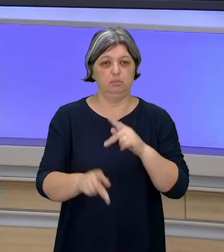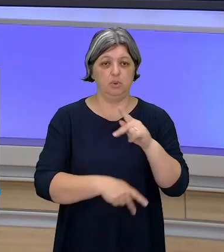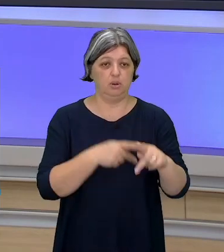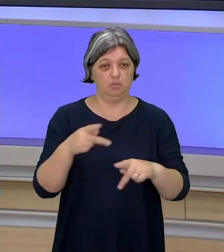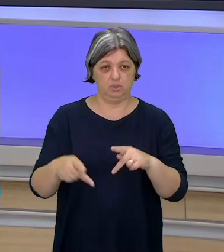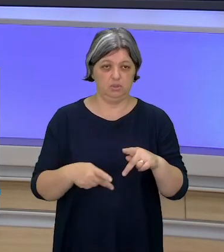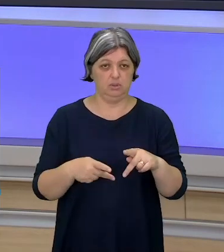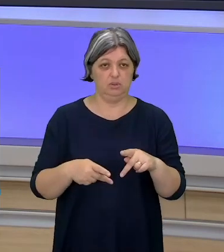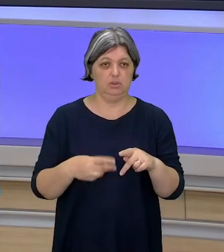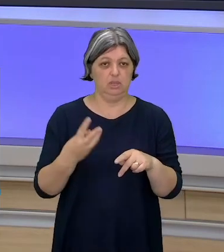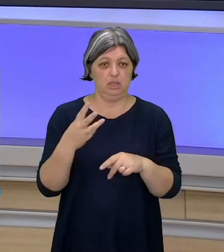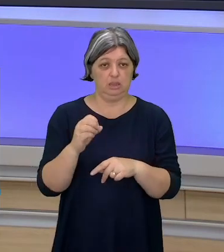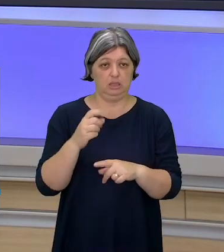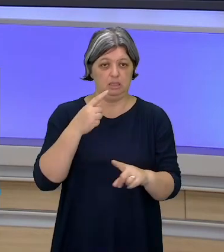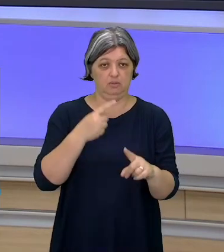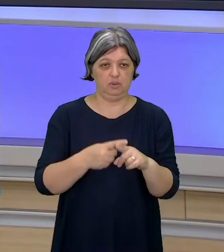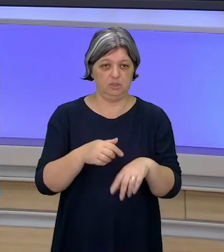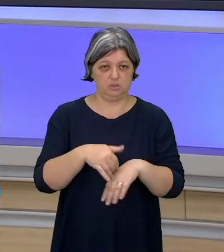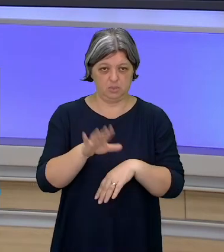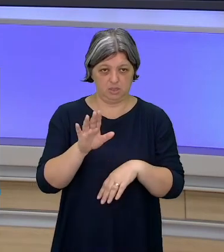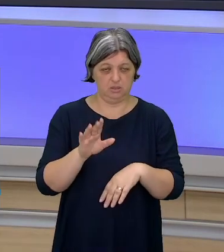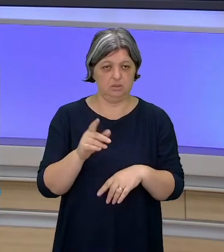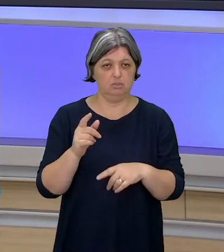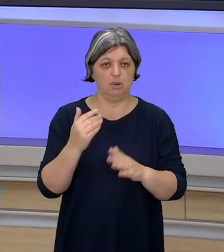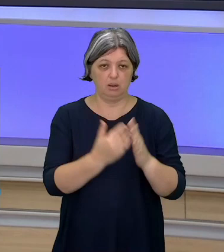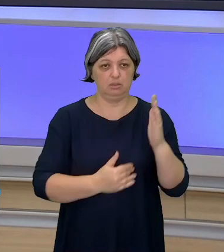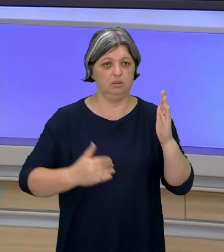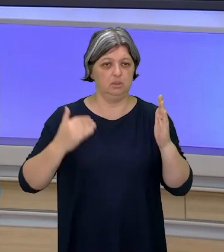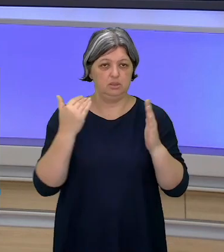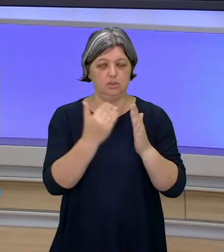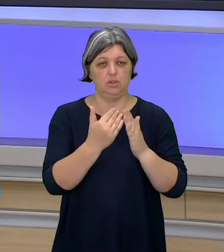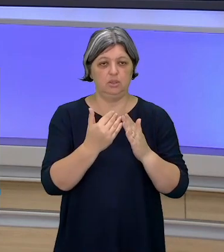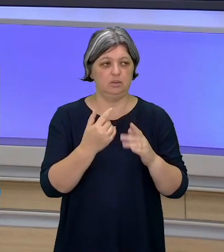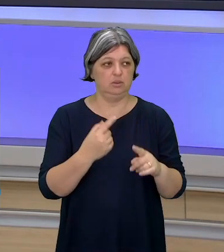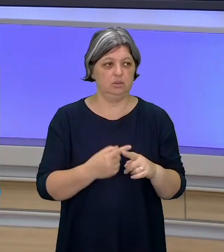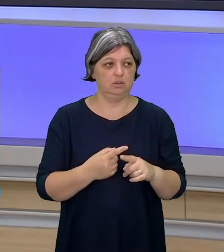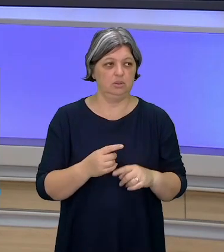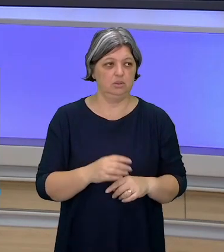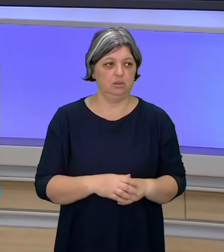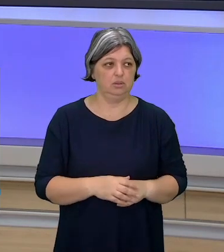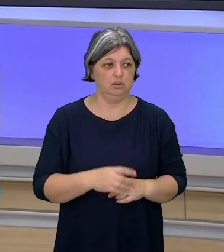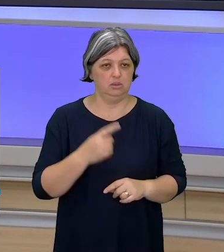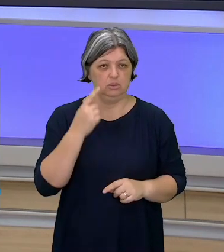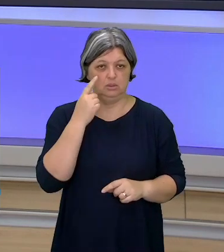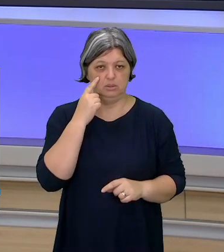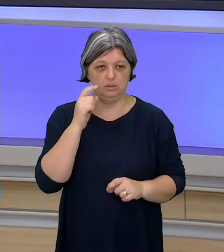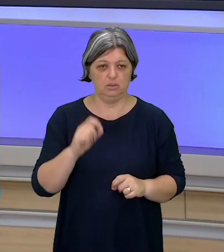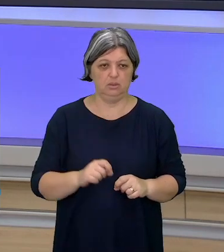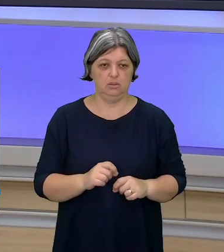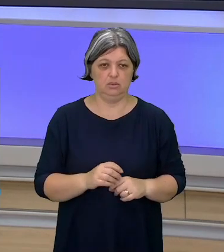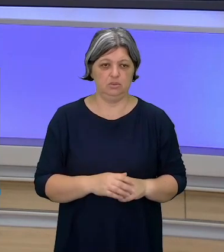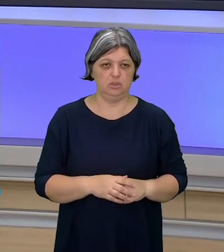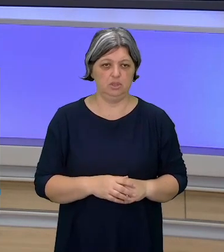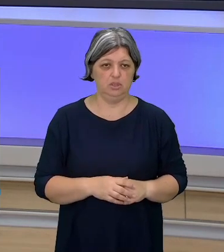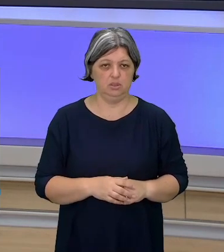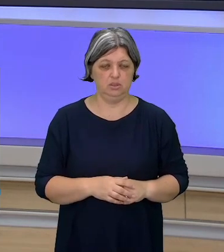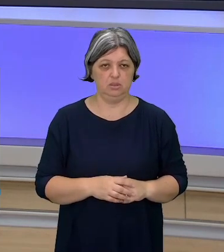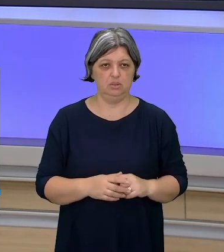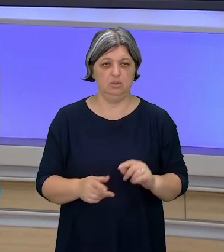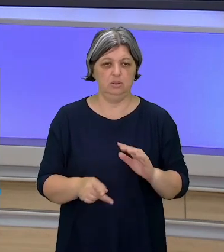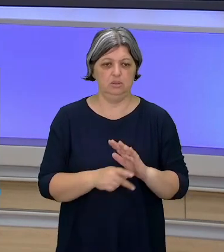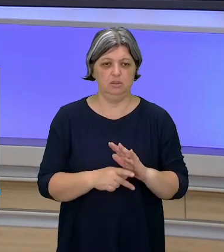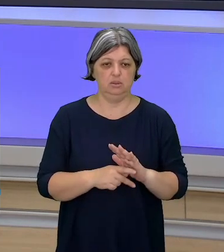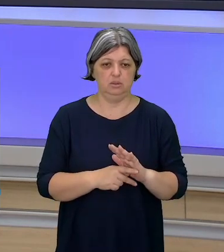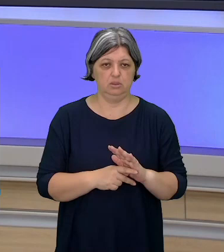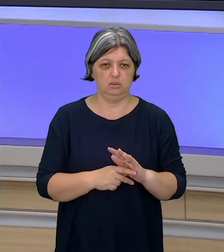deles 30 vezes. Estou exagerando, tá? Então, fique claro, isso é um exagero. Mas existiam